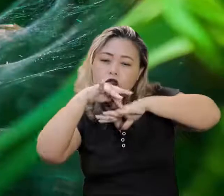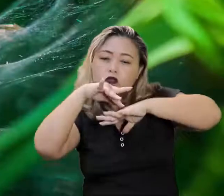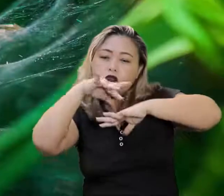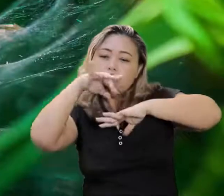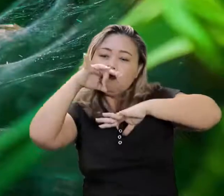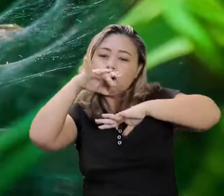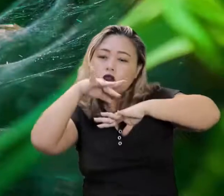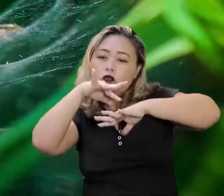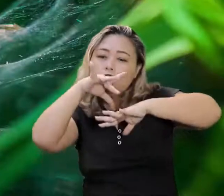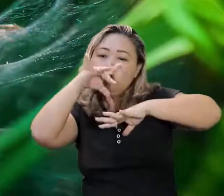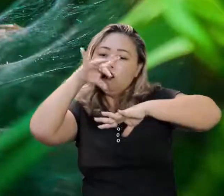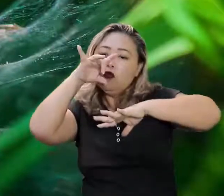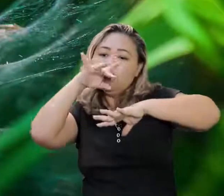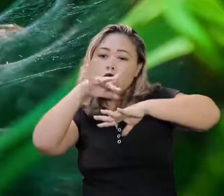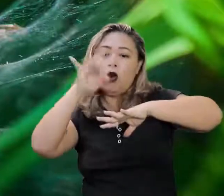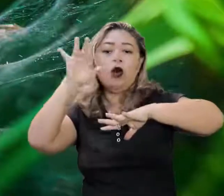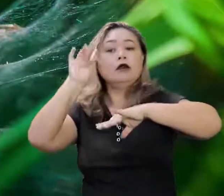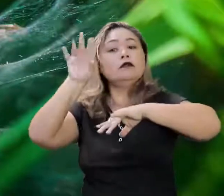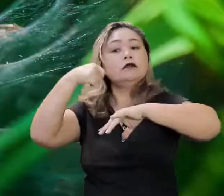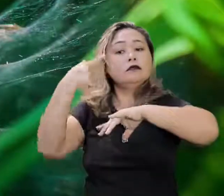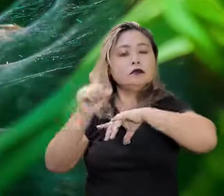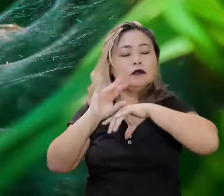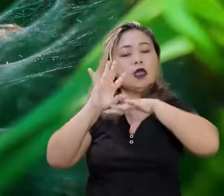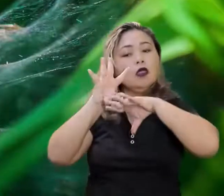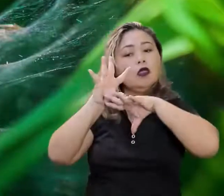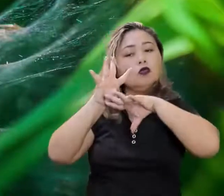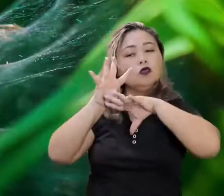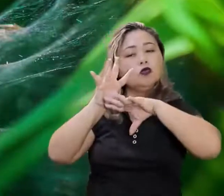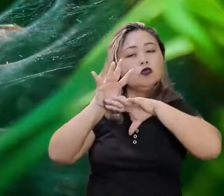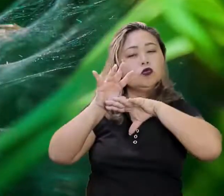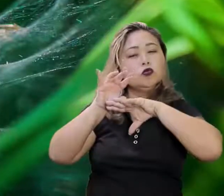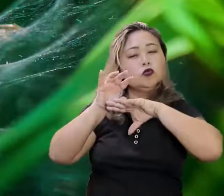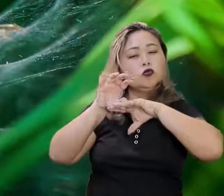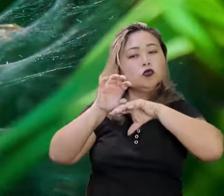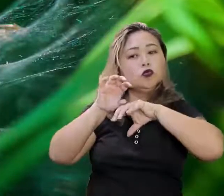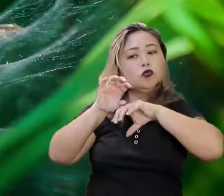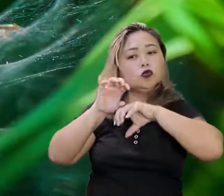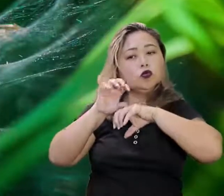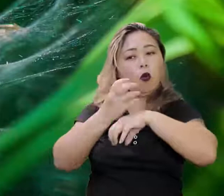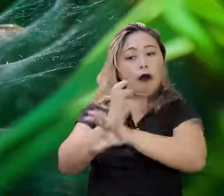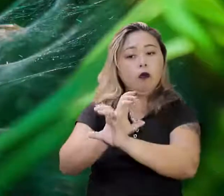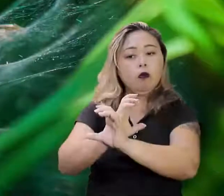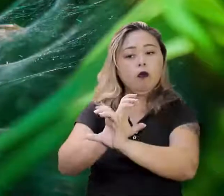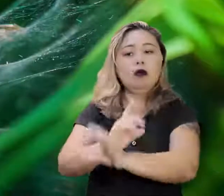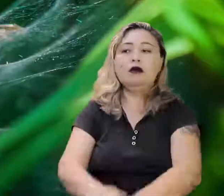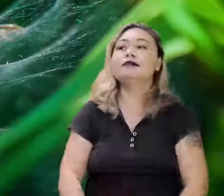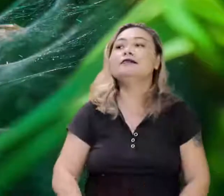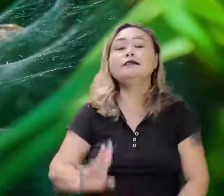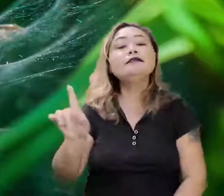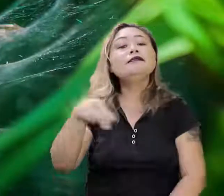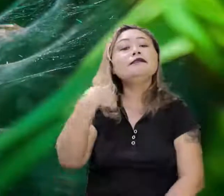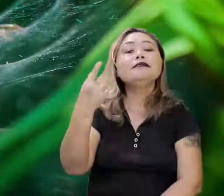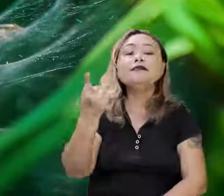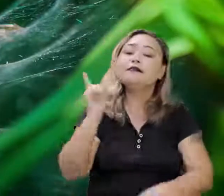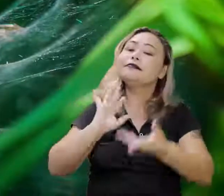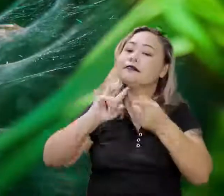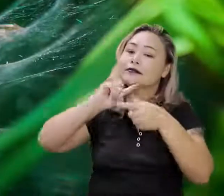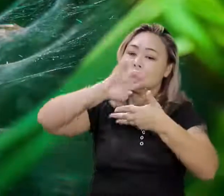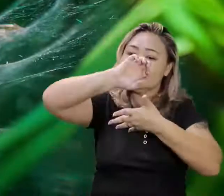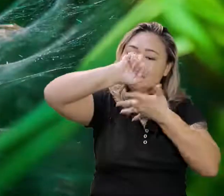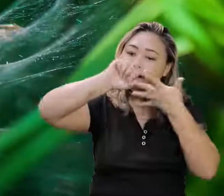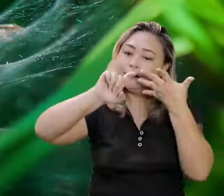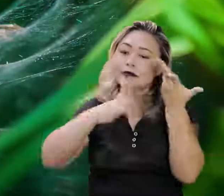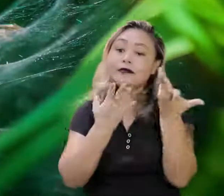sugando, né? E aí ele vai murchando, fica sequinho, tá? Então, cadeia